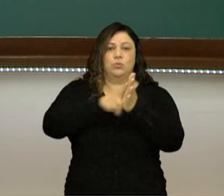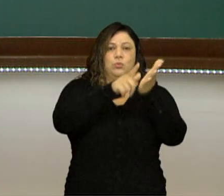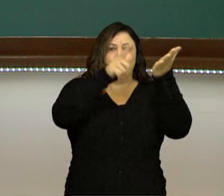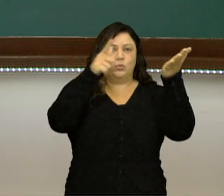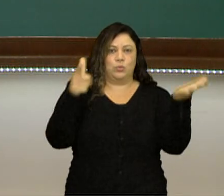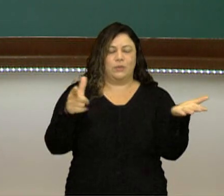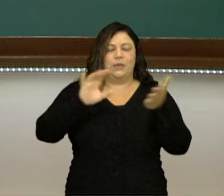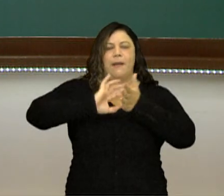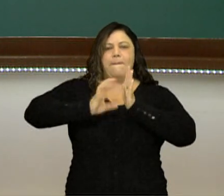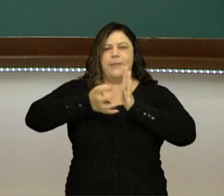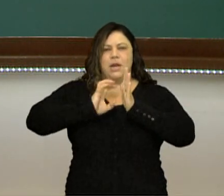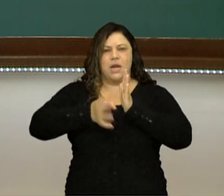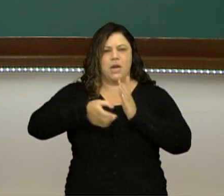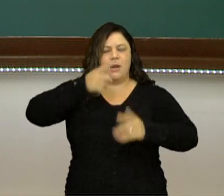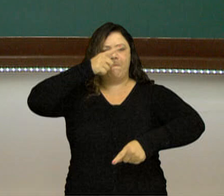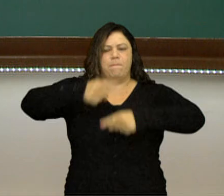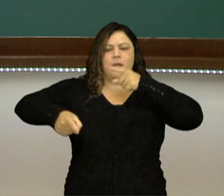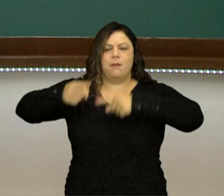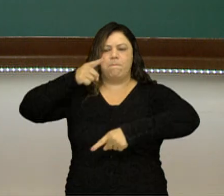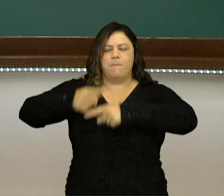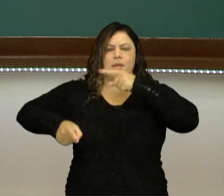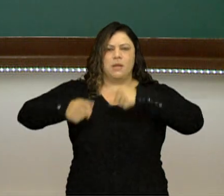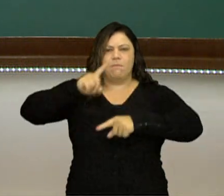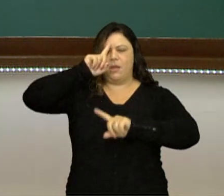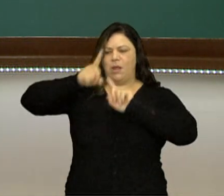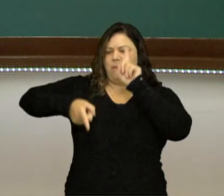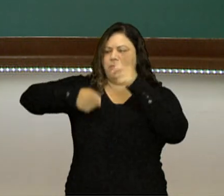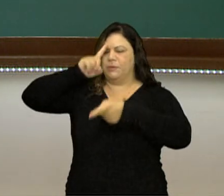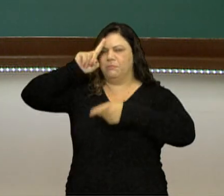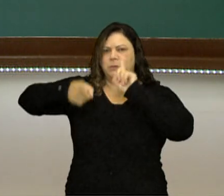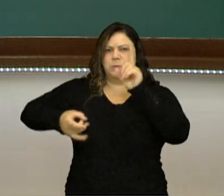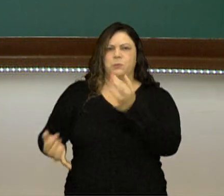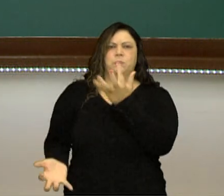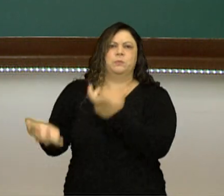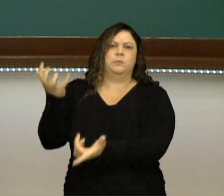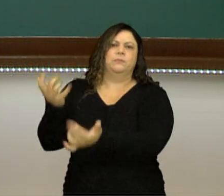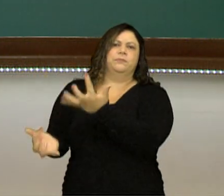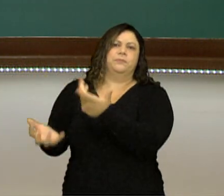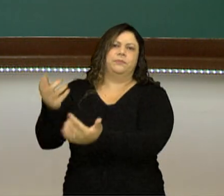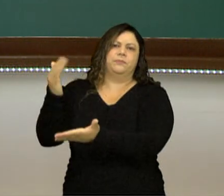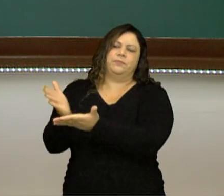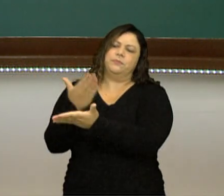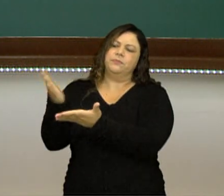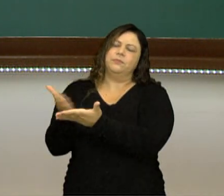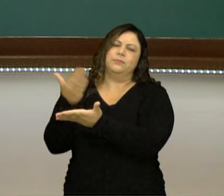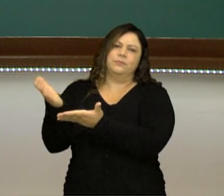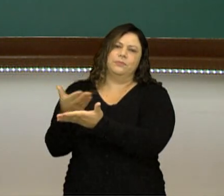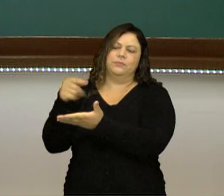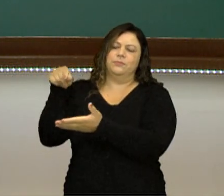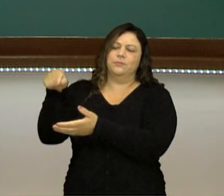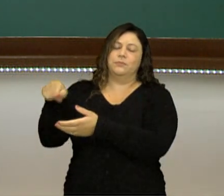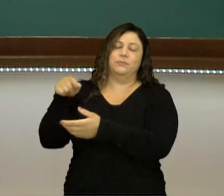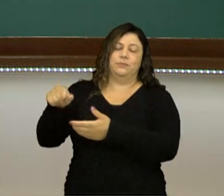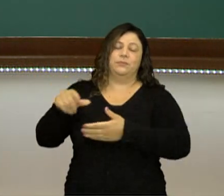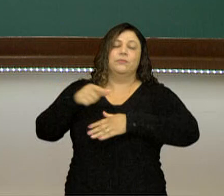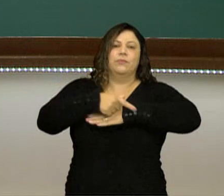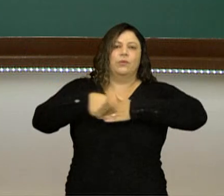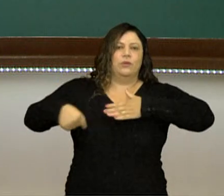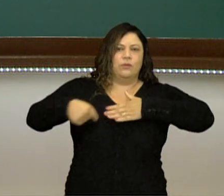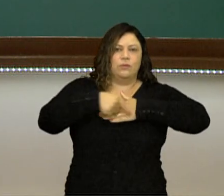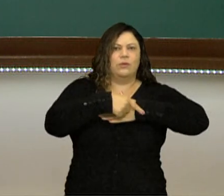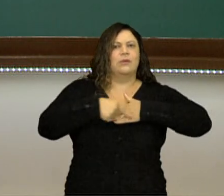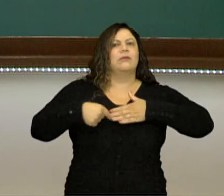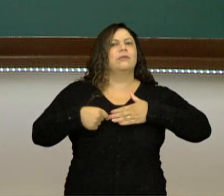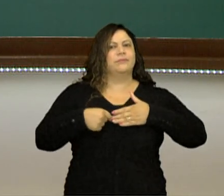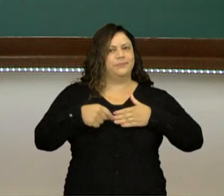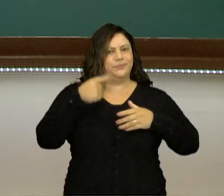tá? Ordenou a queima de livros, como nós podemos ver nessa imagem. Acho muito interessante que um dos autores que ele mandou queimar, que